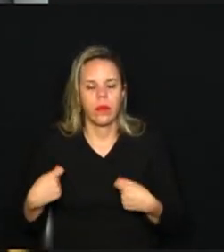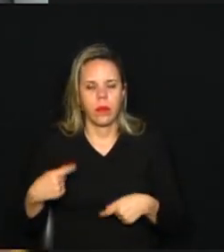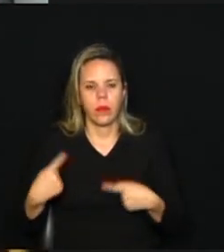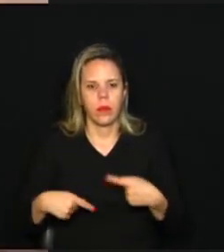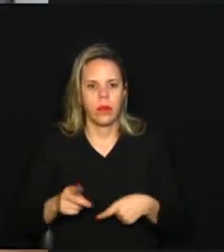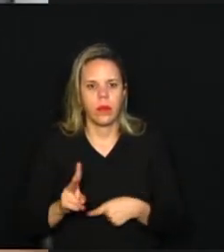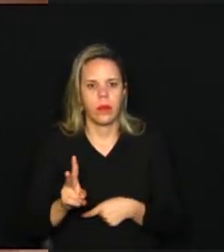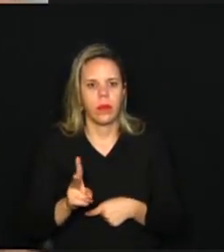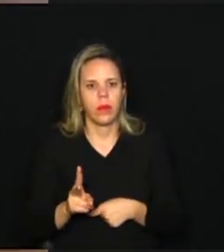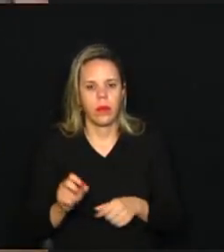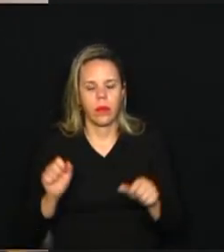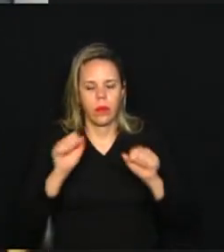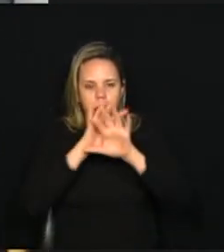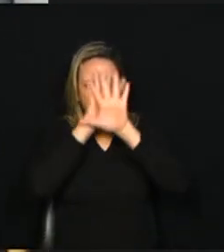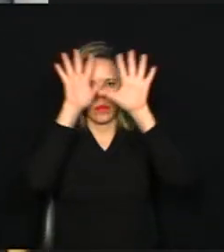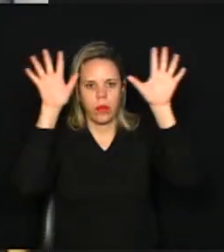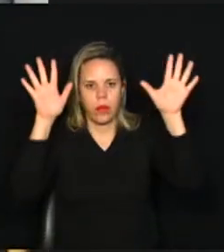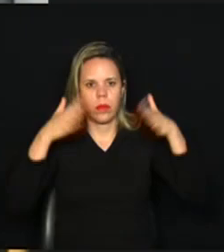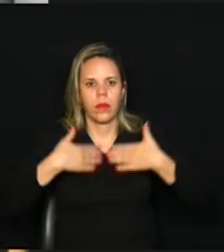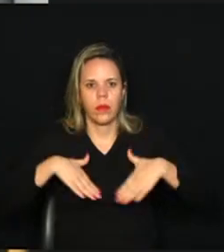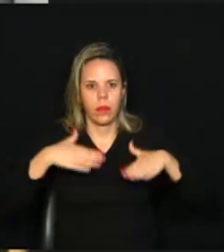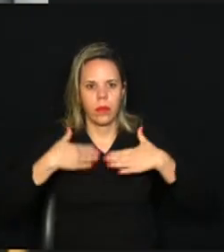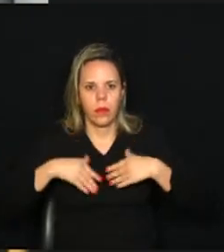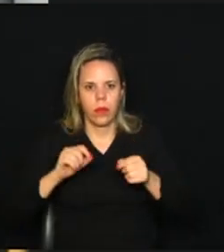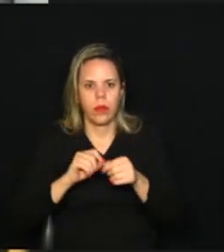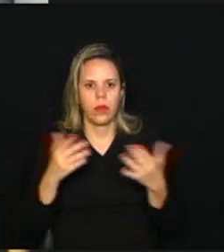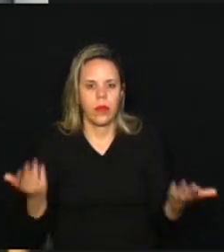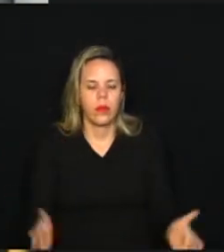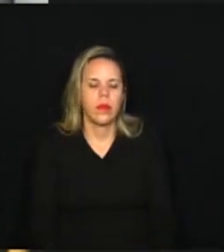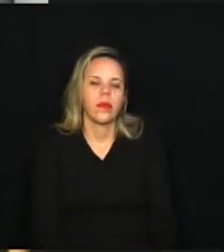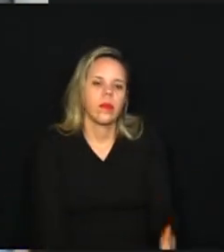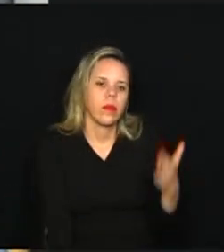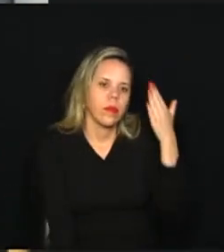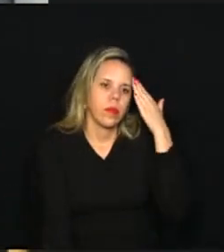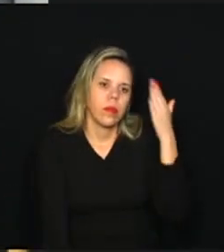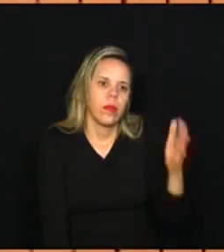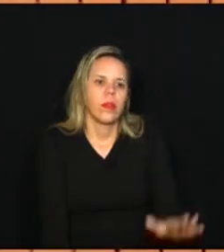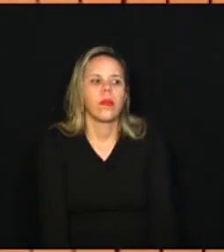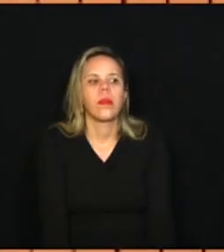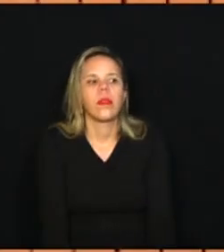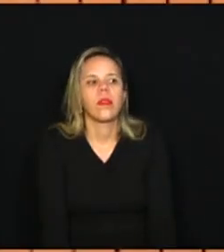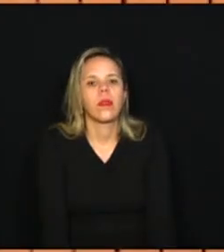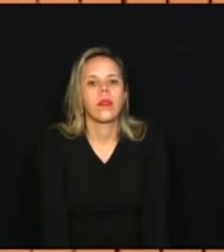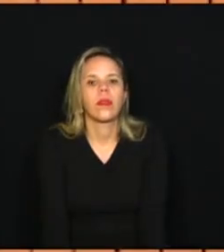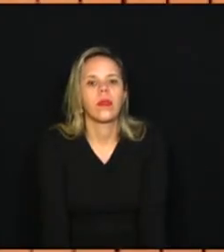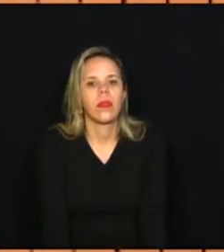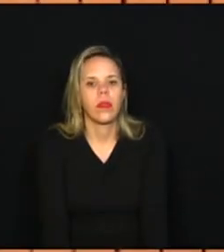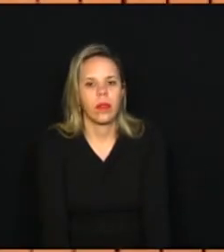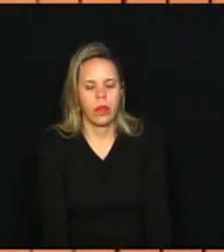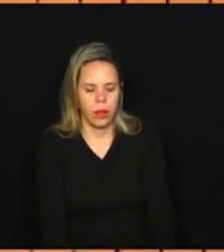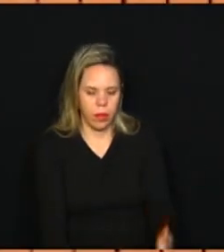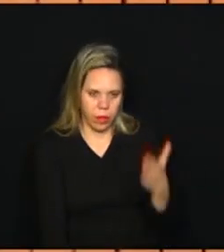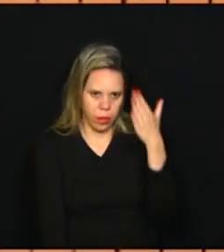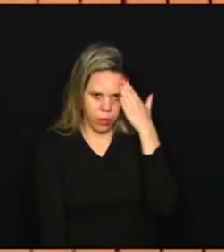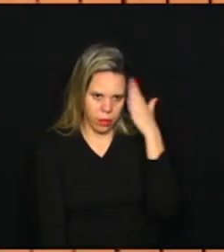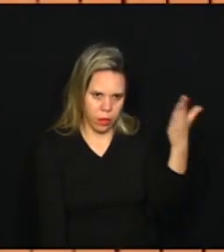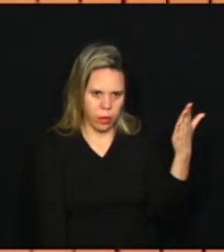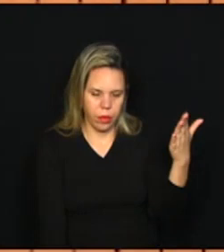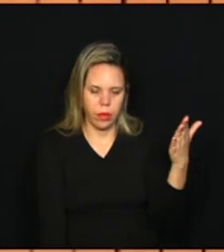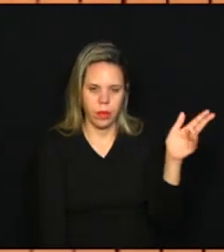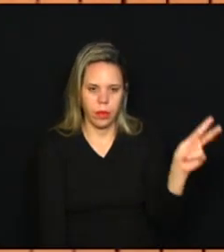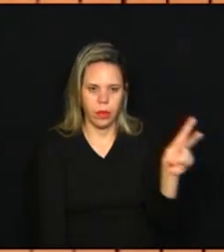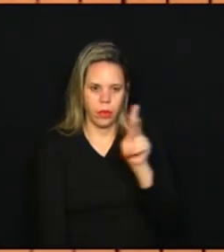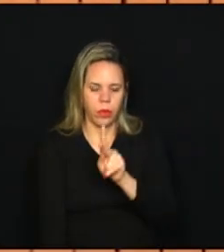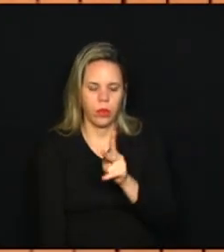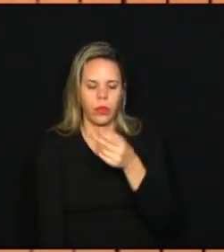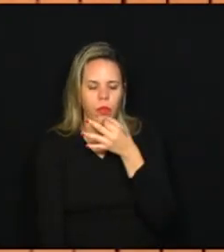coisas com a clareza e com a tranquilidade que está sendo feito hoje. Muito obrigado. Muito obrigado, Alessandro, pelas